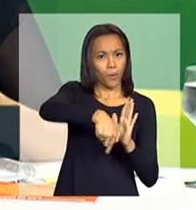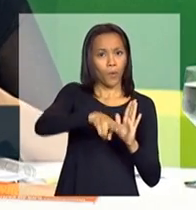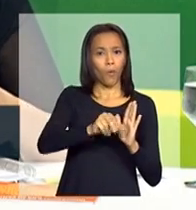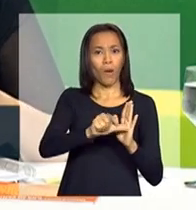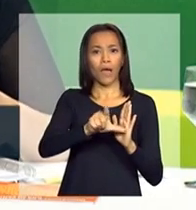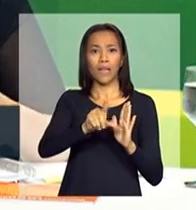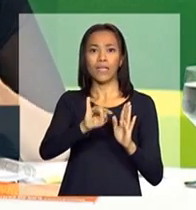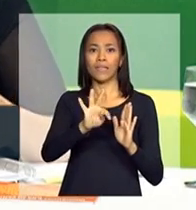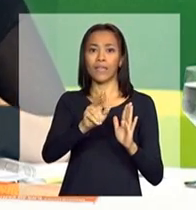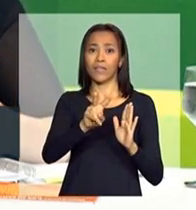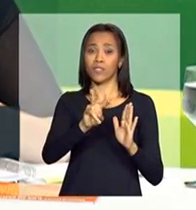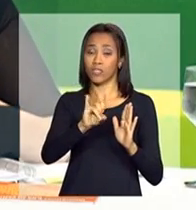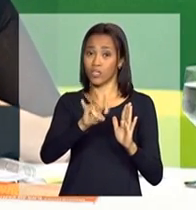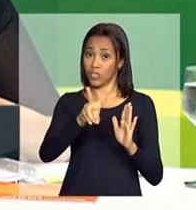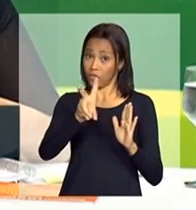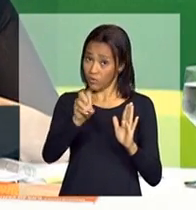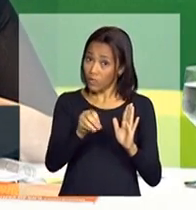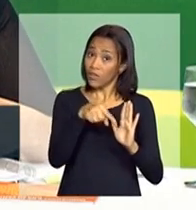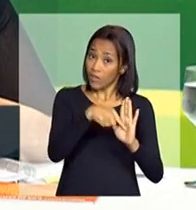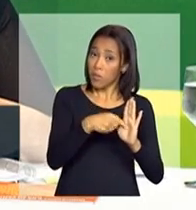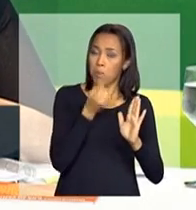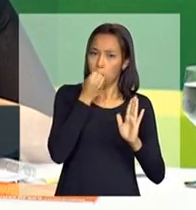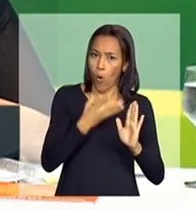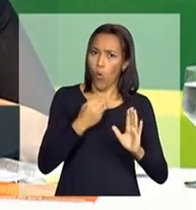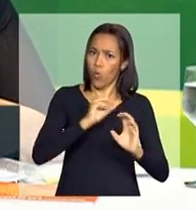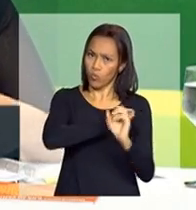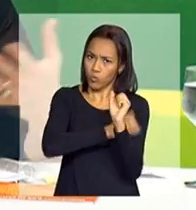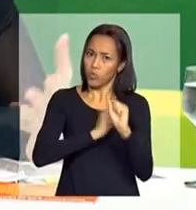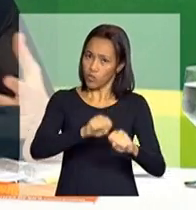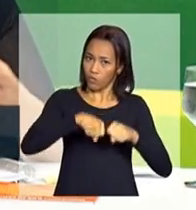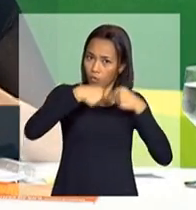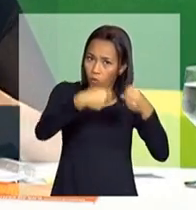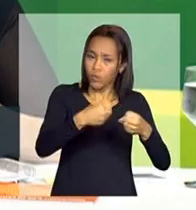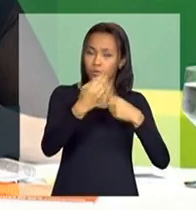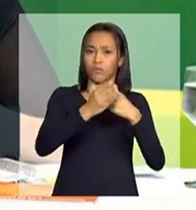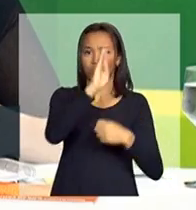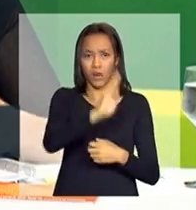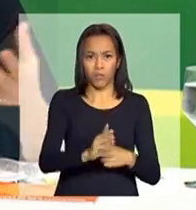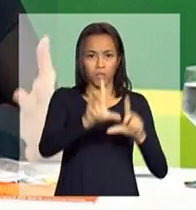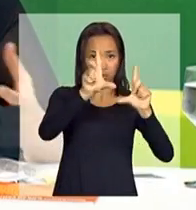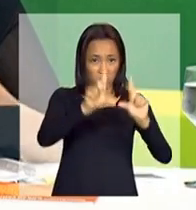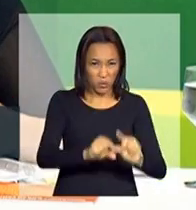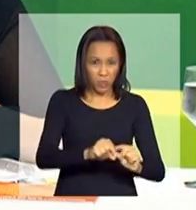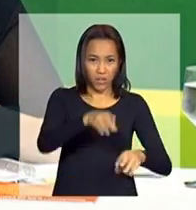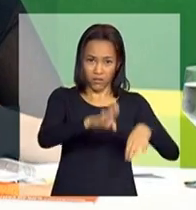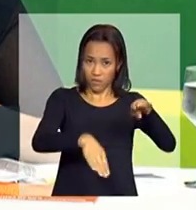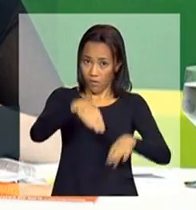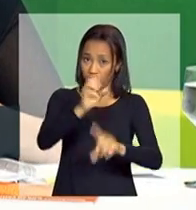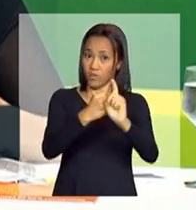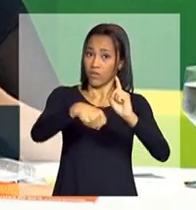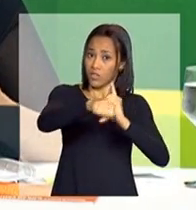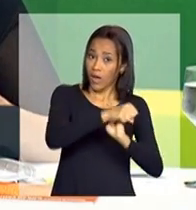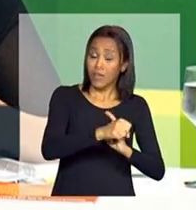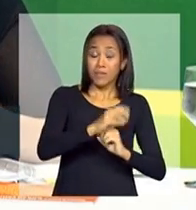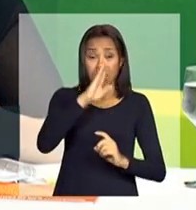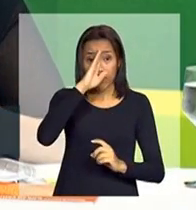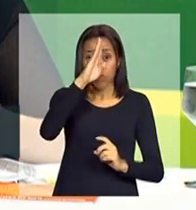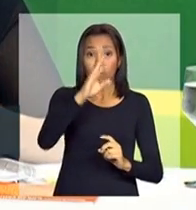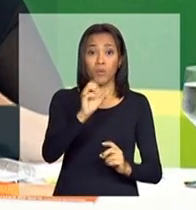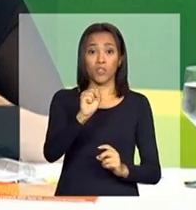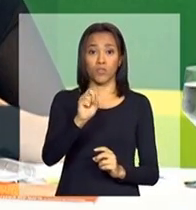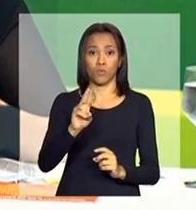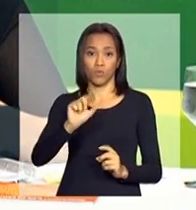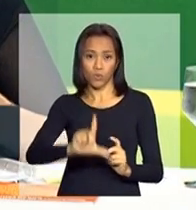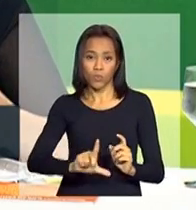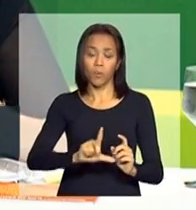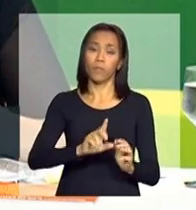bastante justo com o esforço que o Brasil vem fazendo e o outros países né Principalmente do Sul e